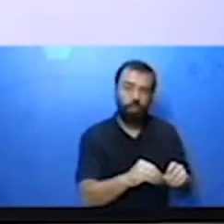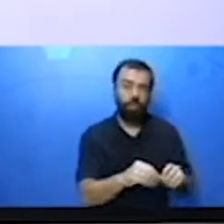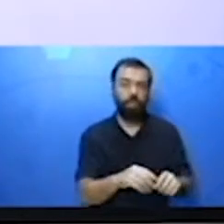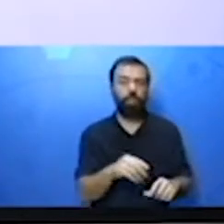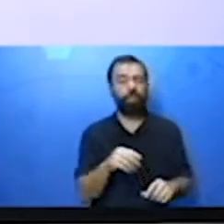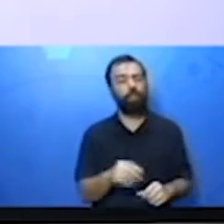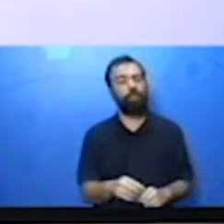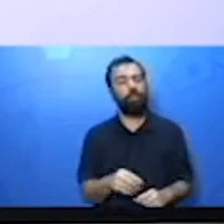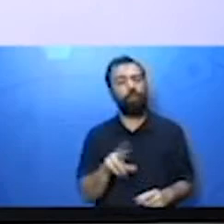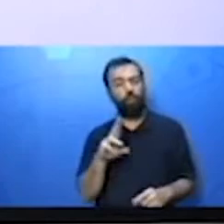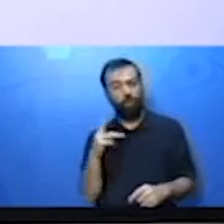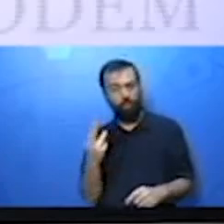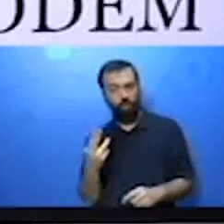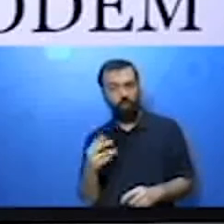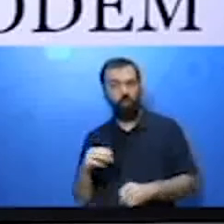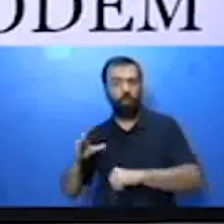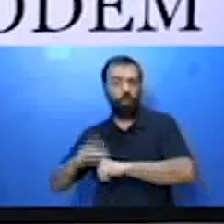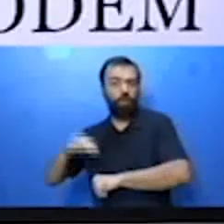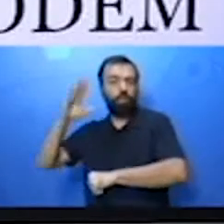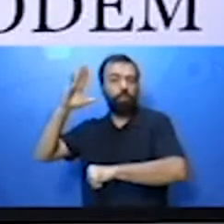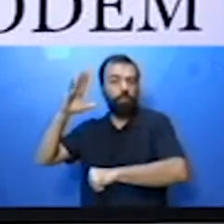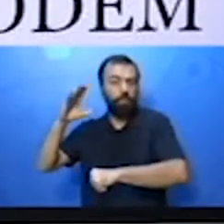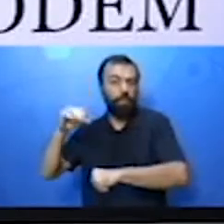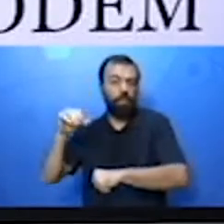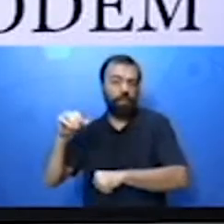de outro.